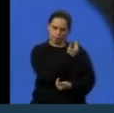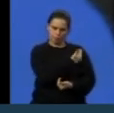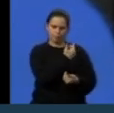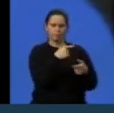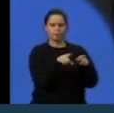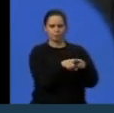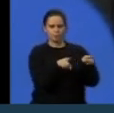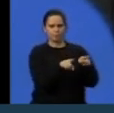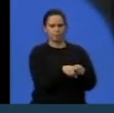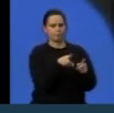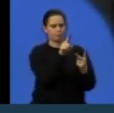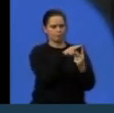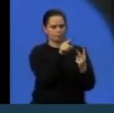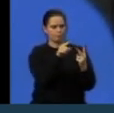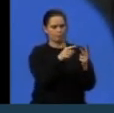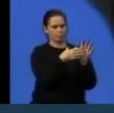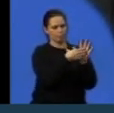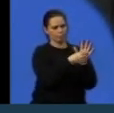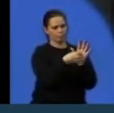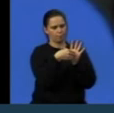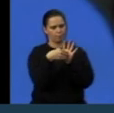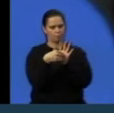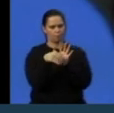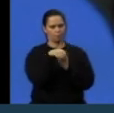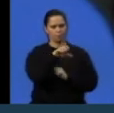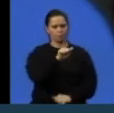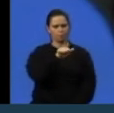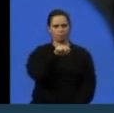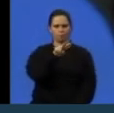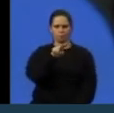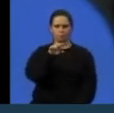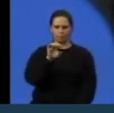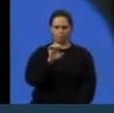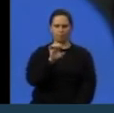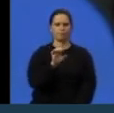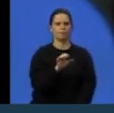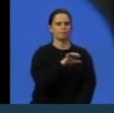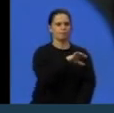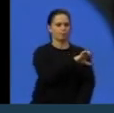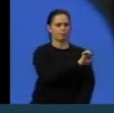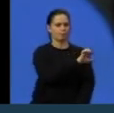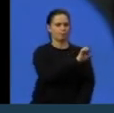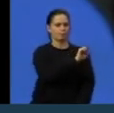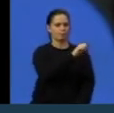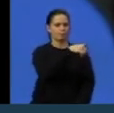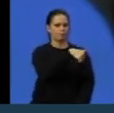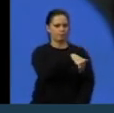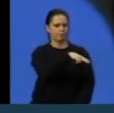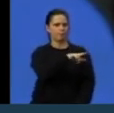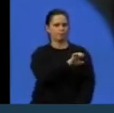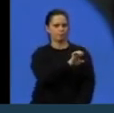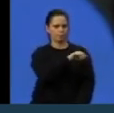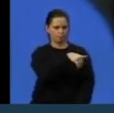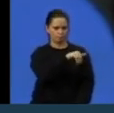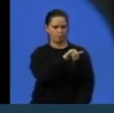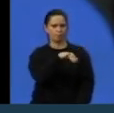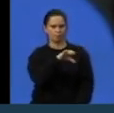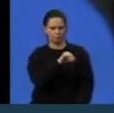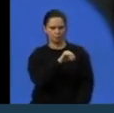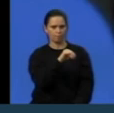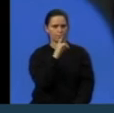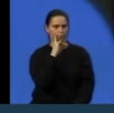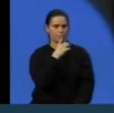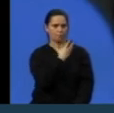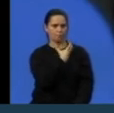tipos principais de AVE. O isquêmico, que é em 85% dos casos, quando há parada